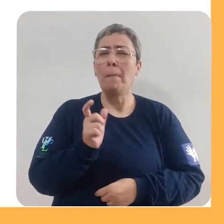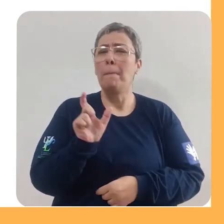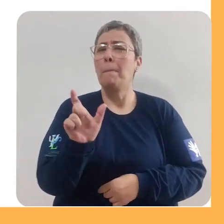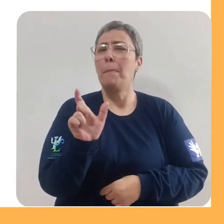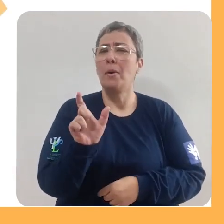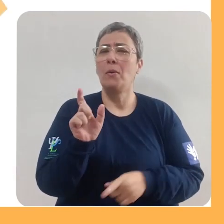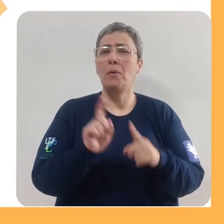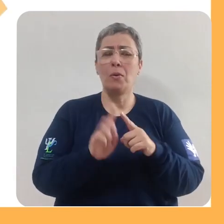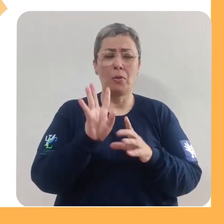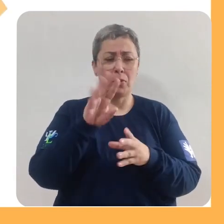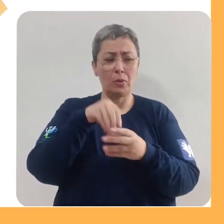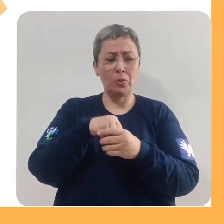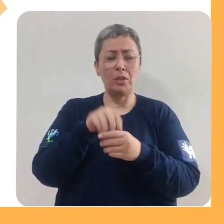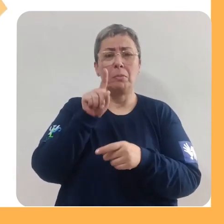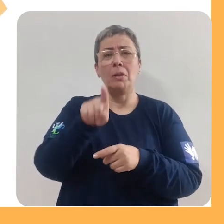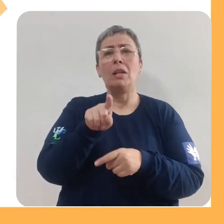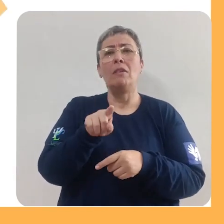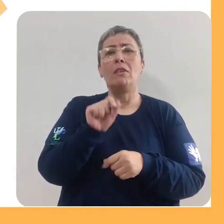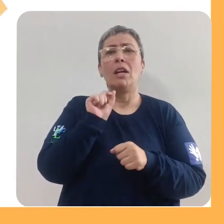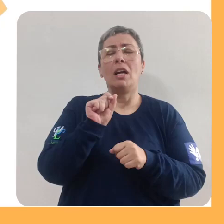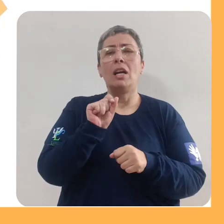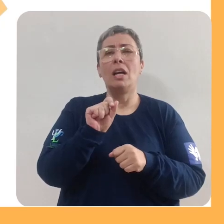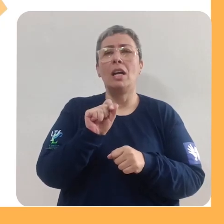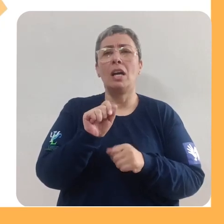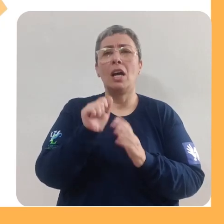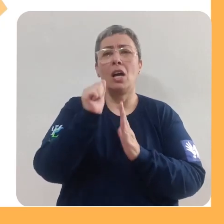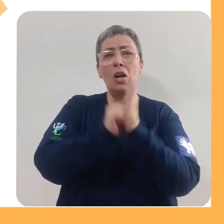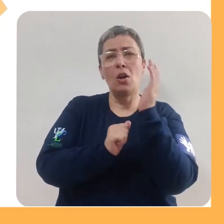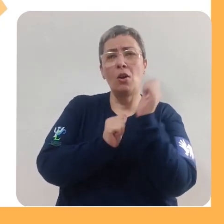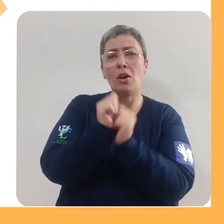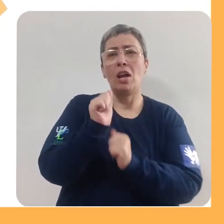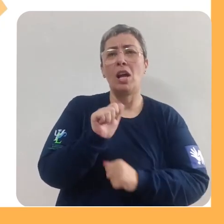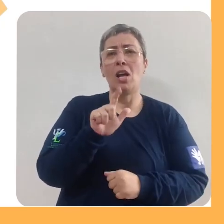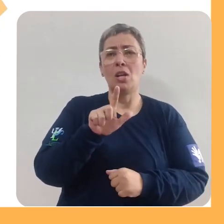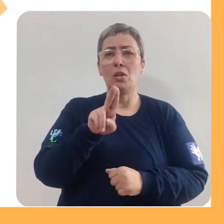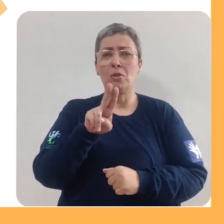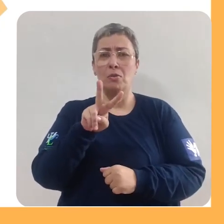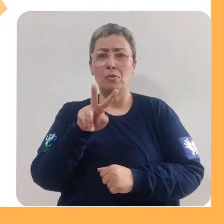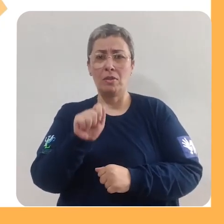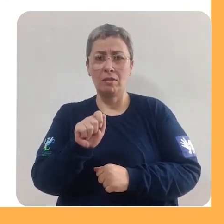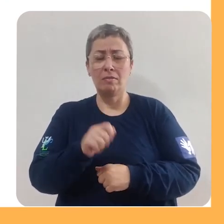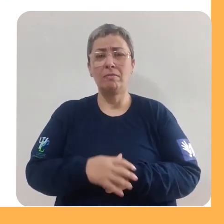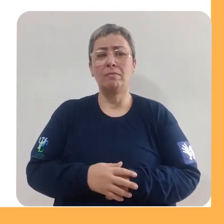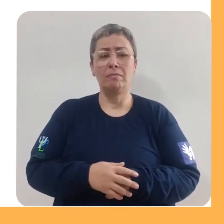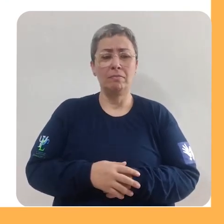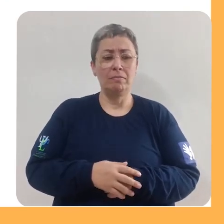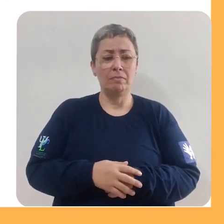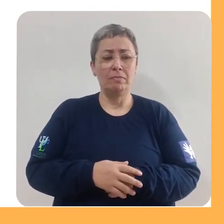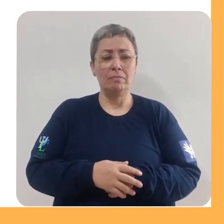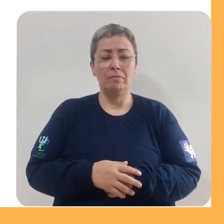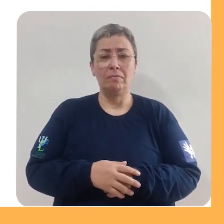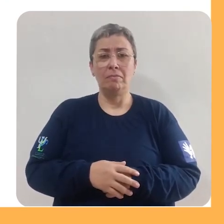palavra que existe dentro da palavra luva?